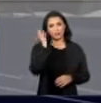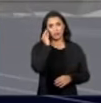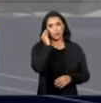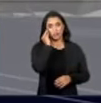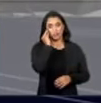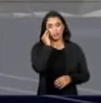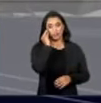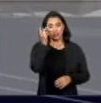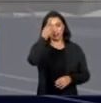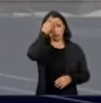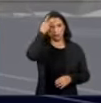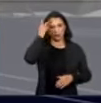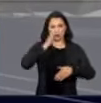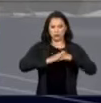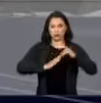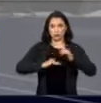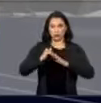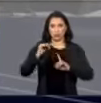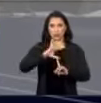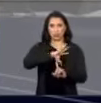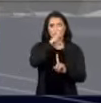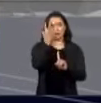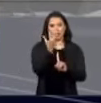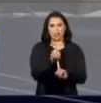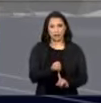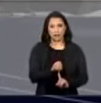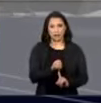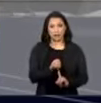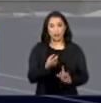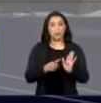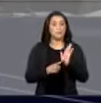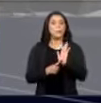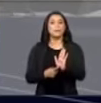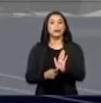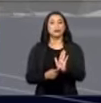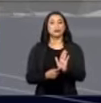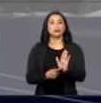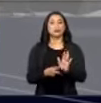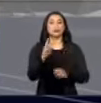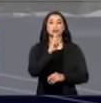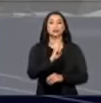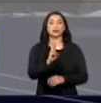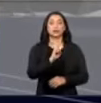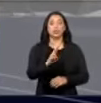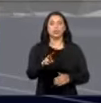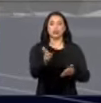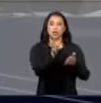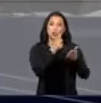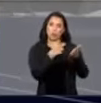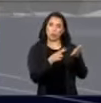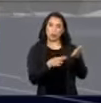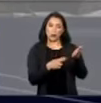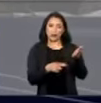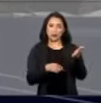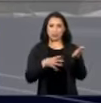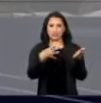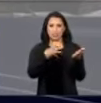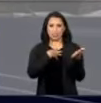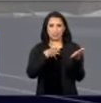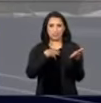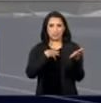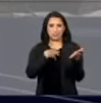artistas antecipam respostas, porque ventilam questões que o poeta sente antes de fazer,